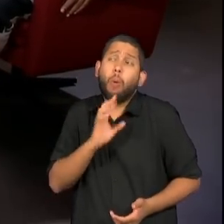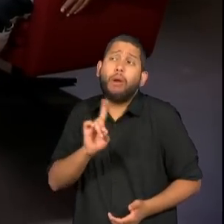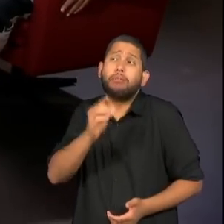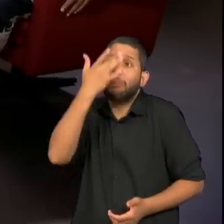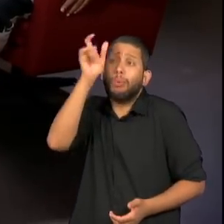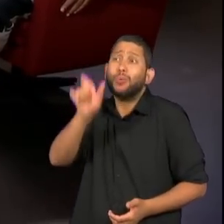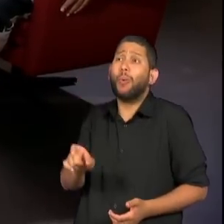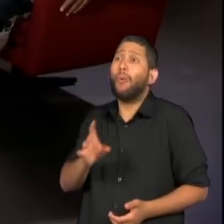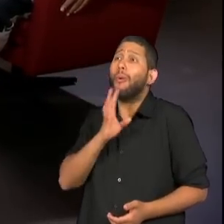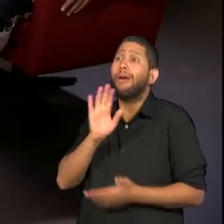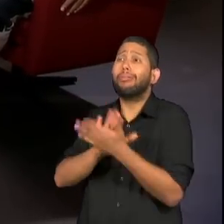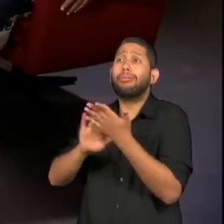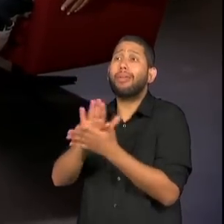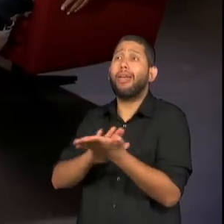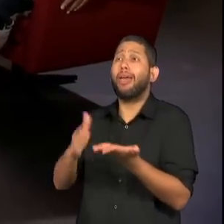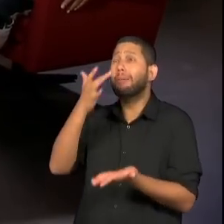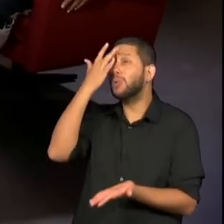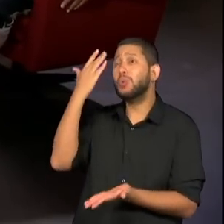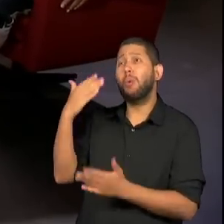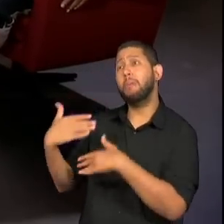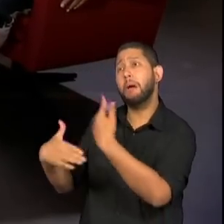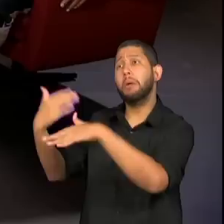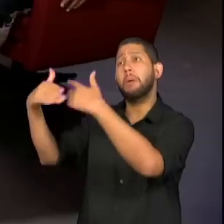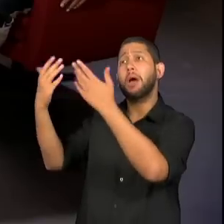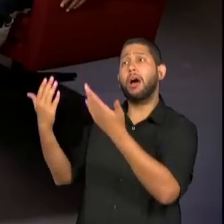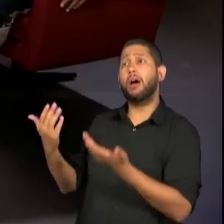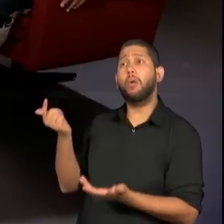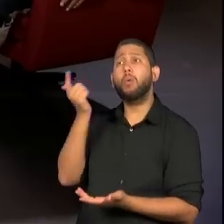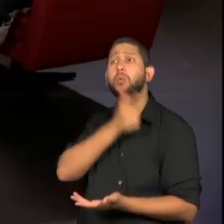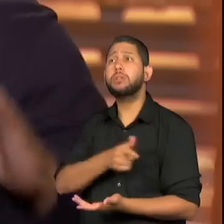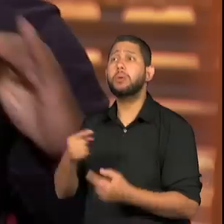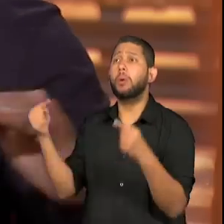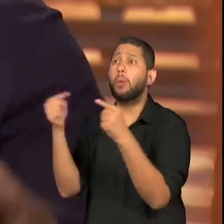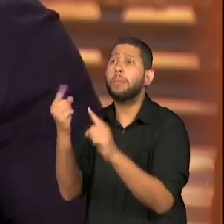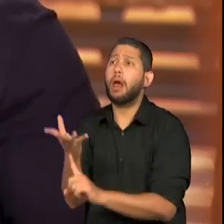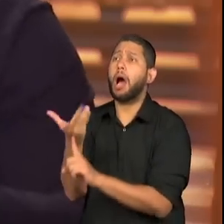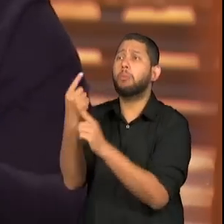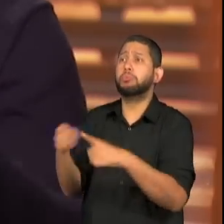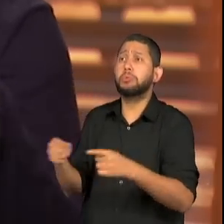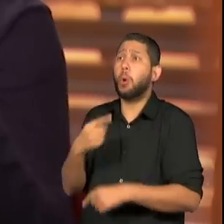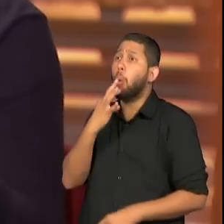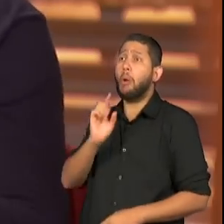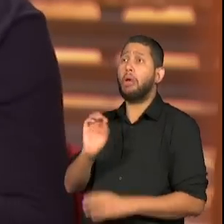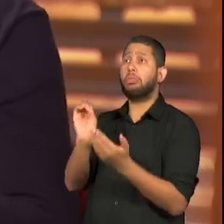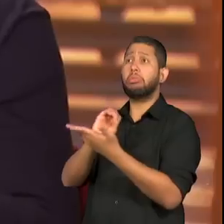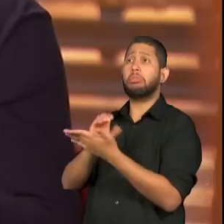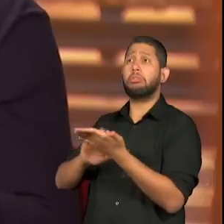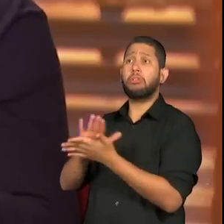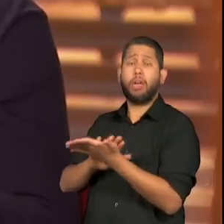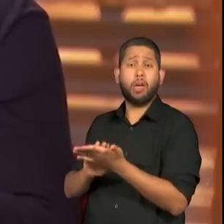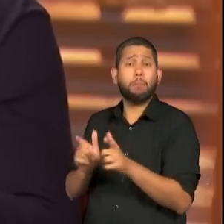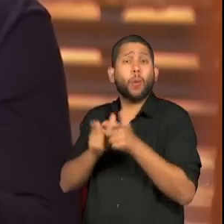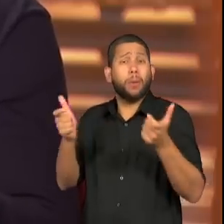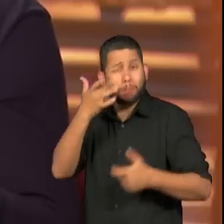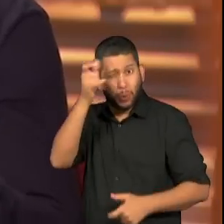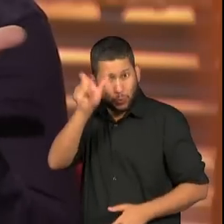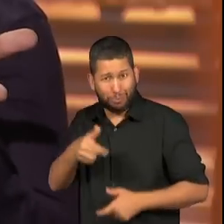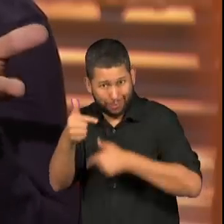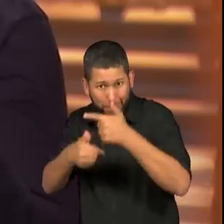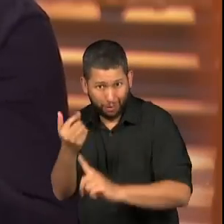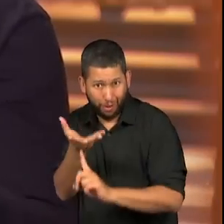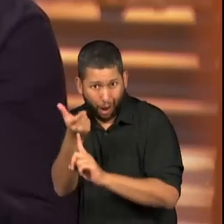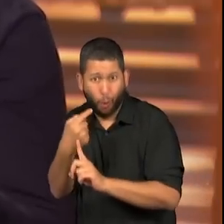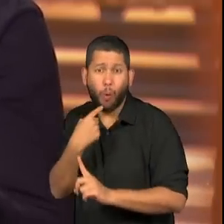tivesse vencido na vida ou tivesse crescido através da arte, da música. Todos os artistas que ela conhecia eram falidos. Então ela